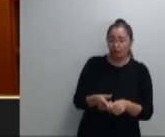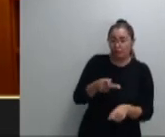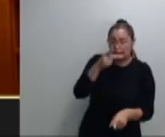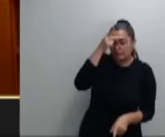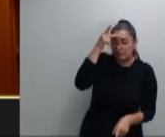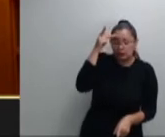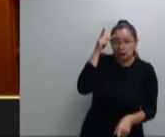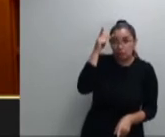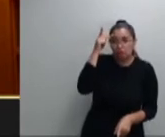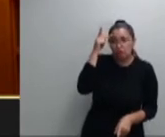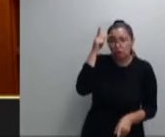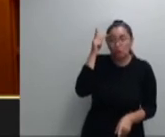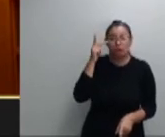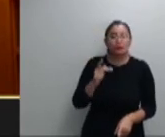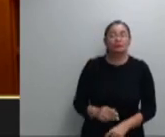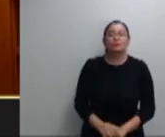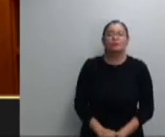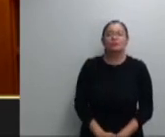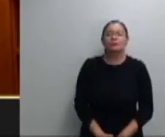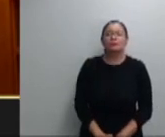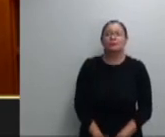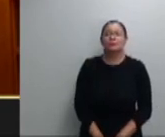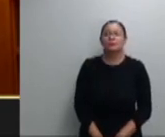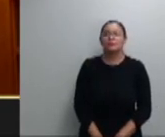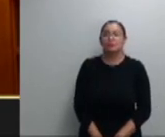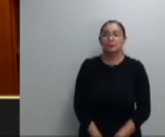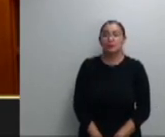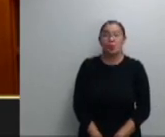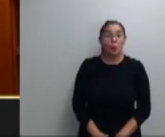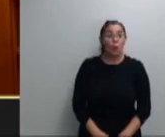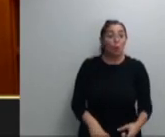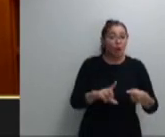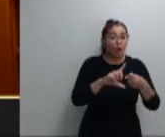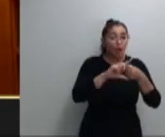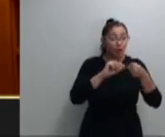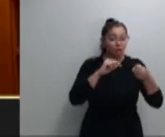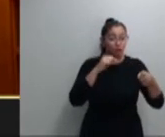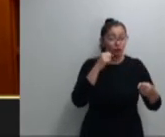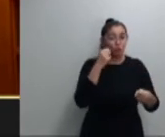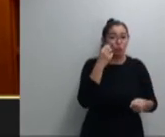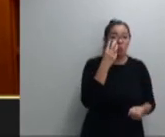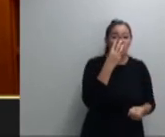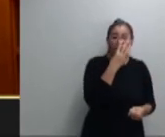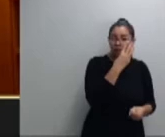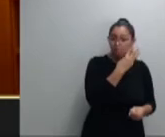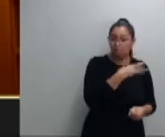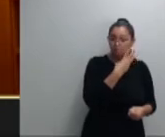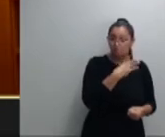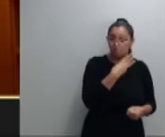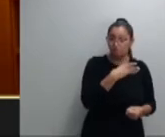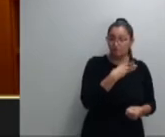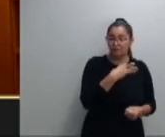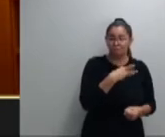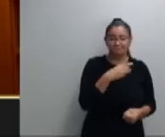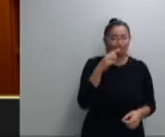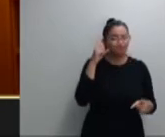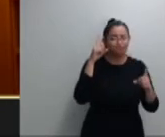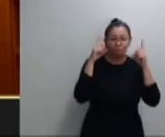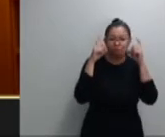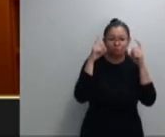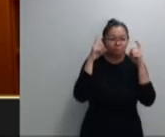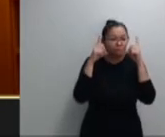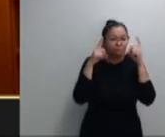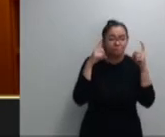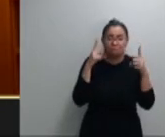ativo imobilizado, por óbvio. Os termos do artigo 3º da 10.833, não há dúvida que a